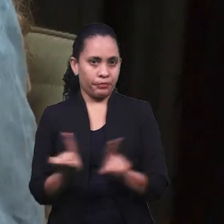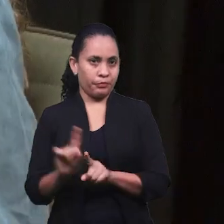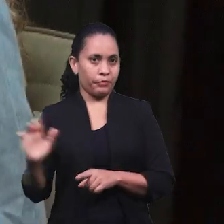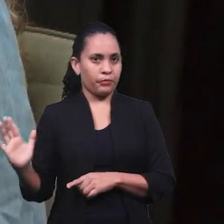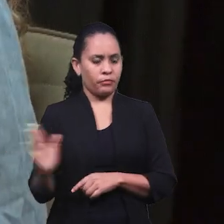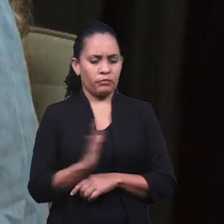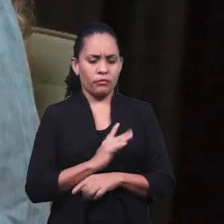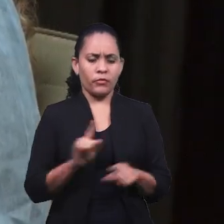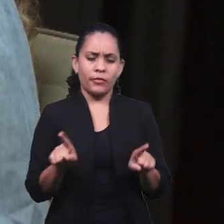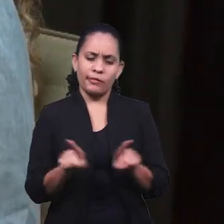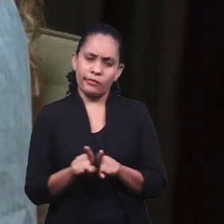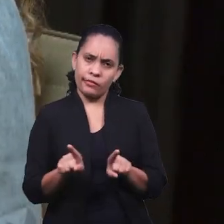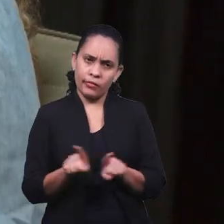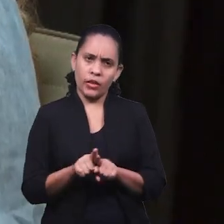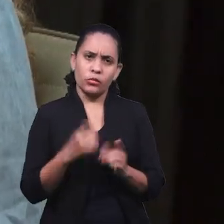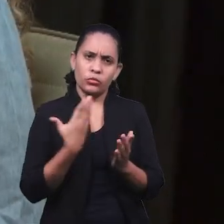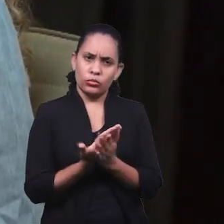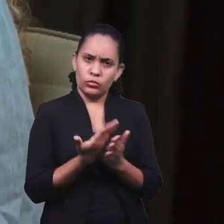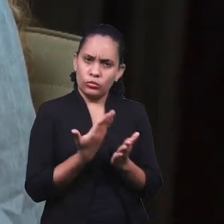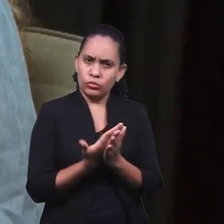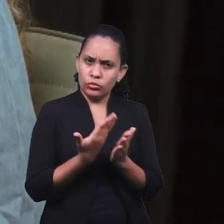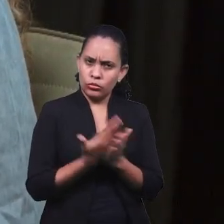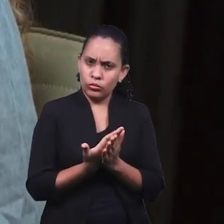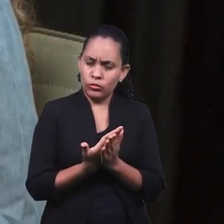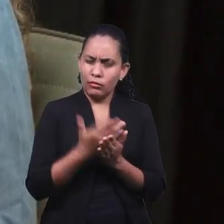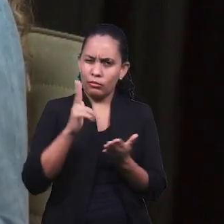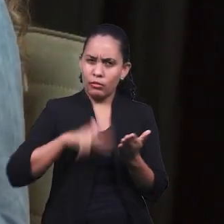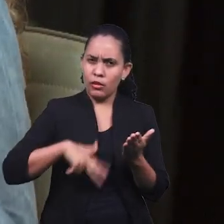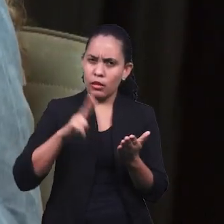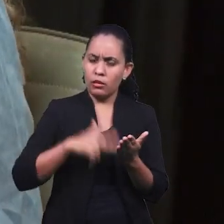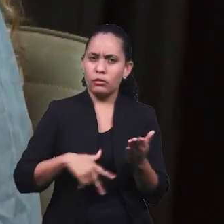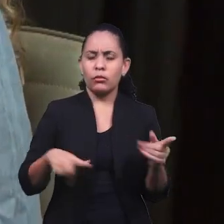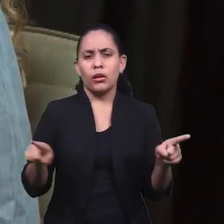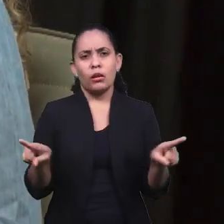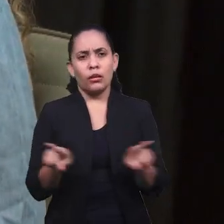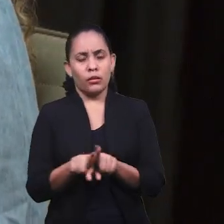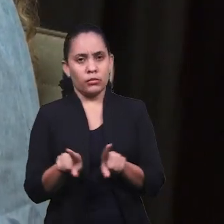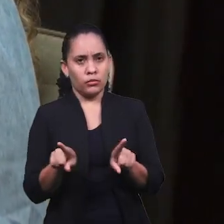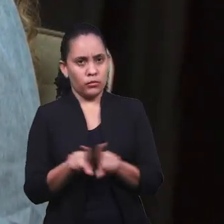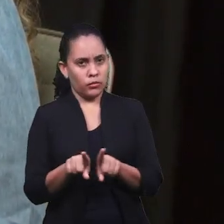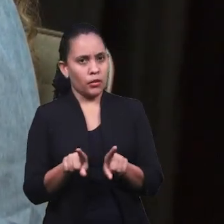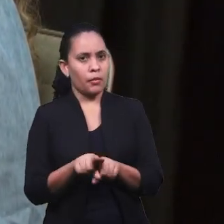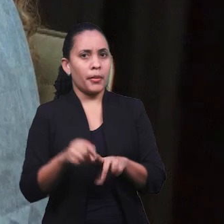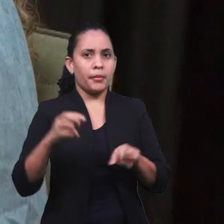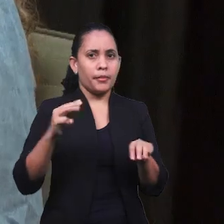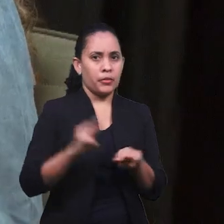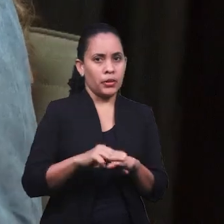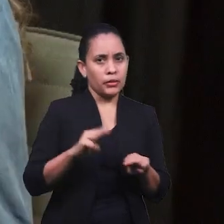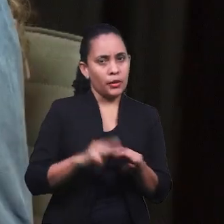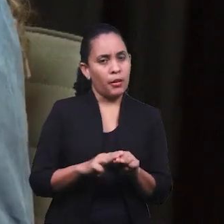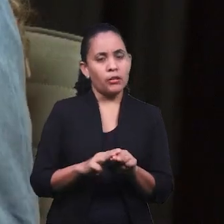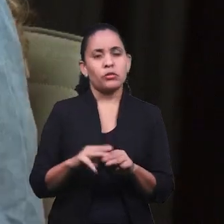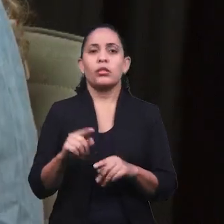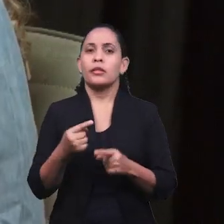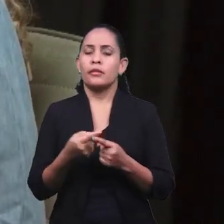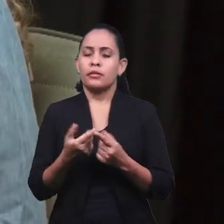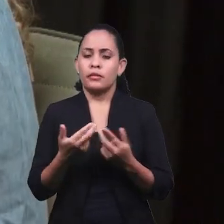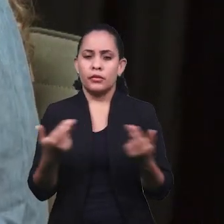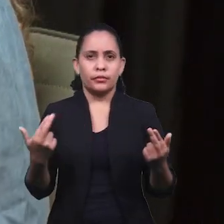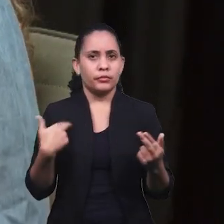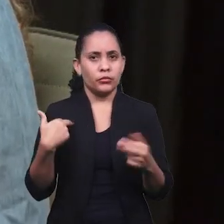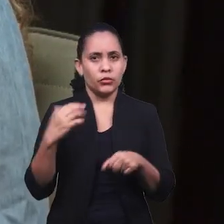principalmente matemática. Então nós podemos citar, o tratamento de dados dentro desse curso,